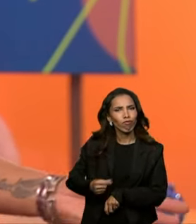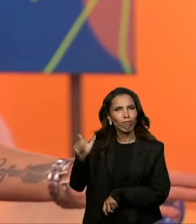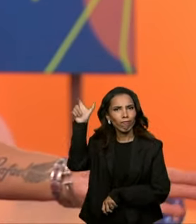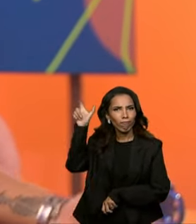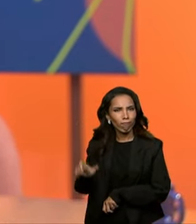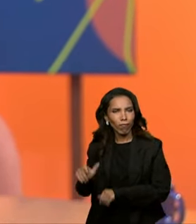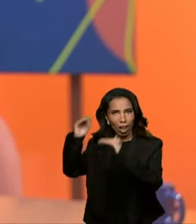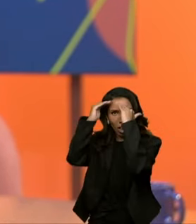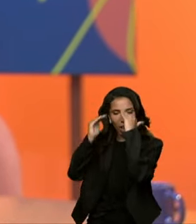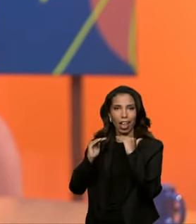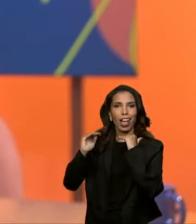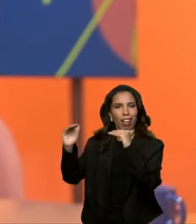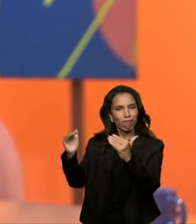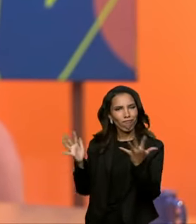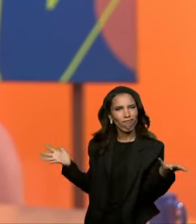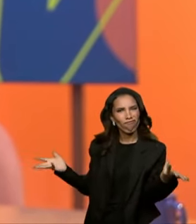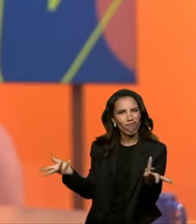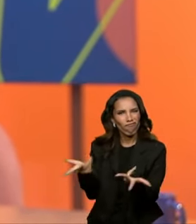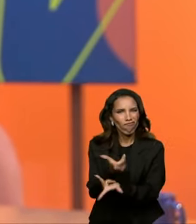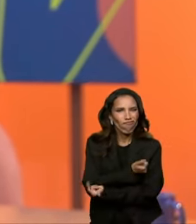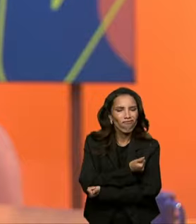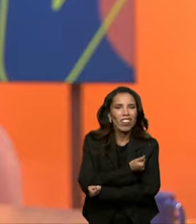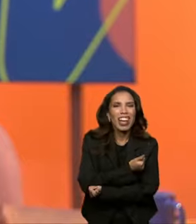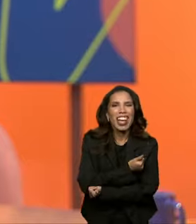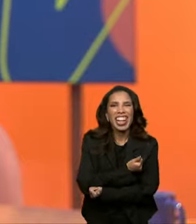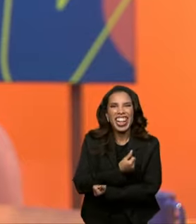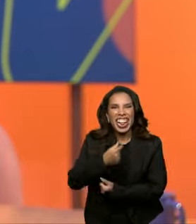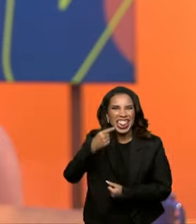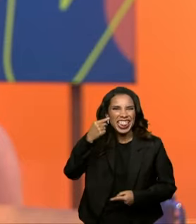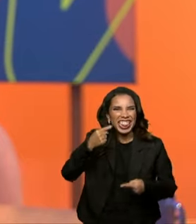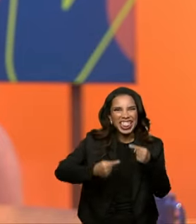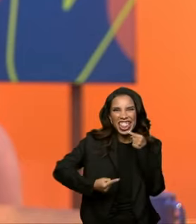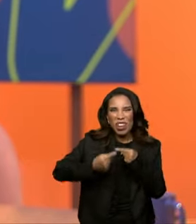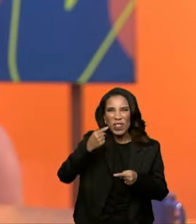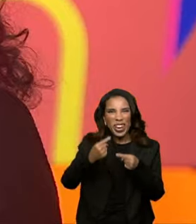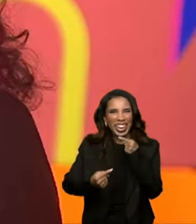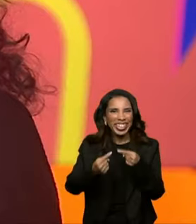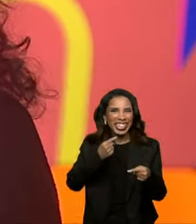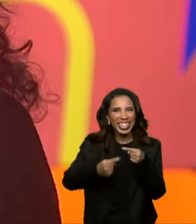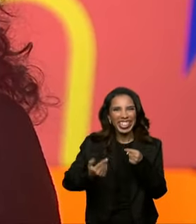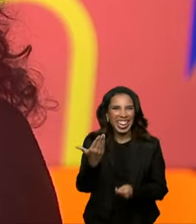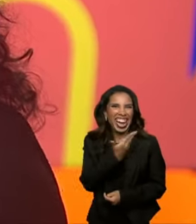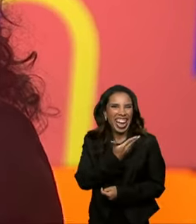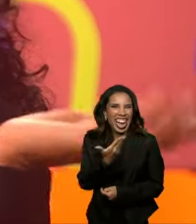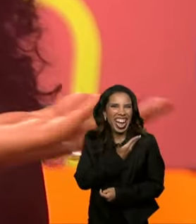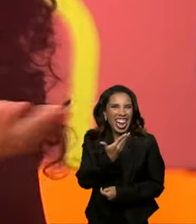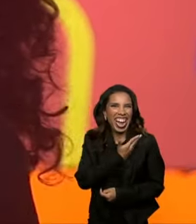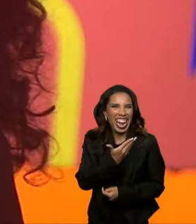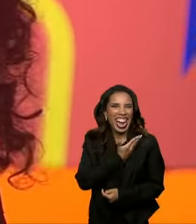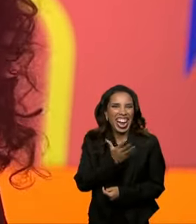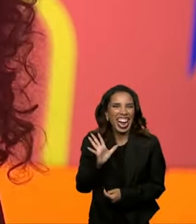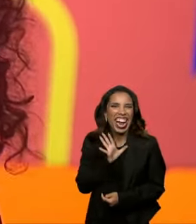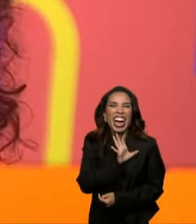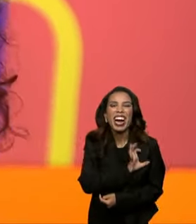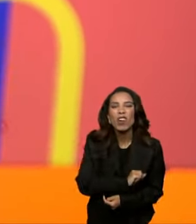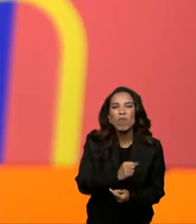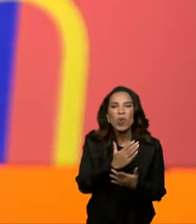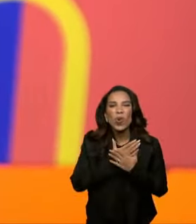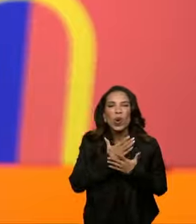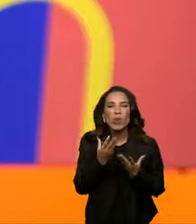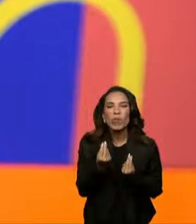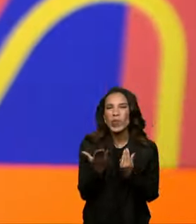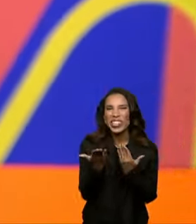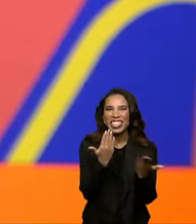auxílio luxuoso dela, maravilhosa, minha debatedora, minha amiga do peito, adoro quando ela debate,